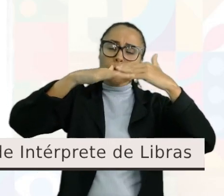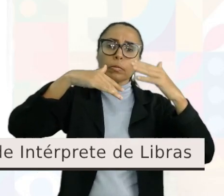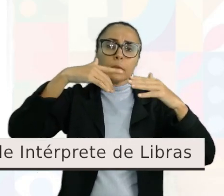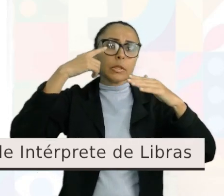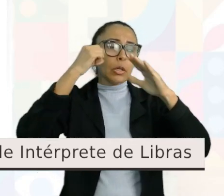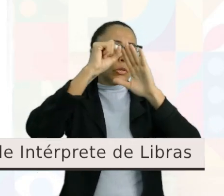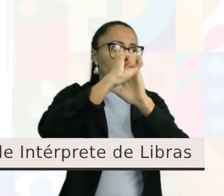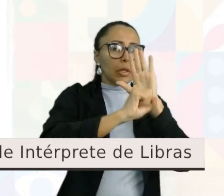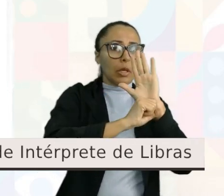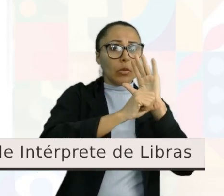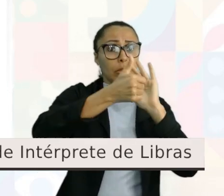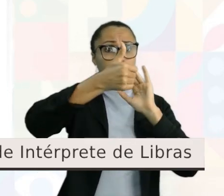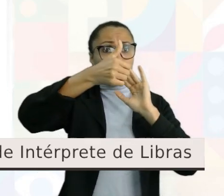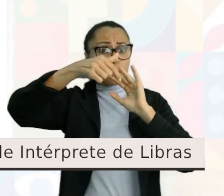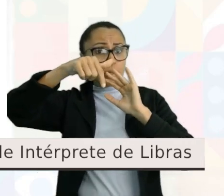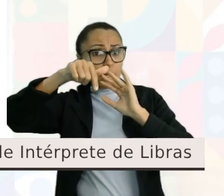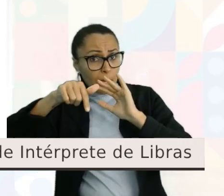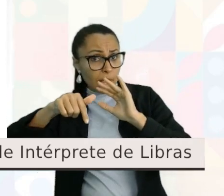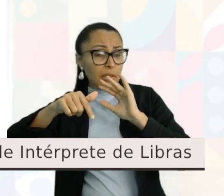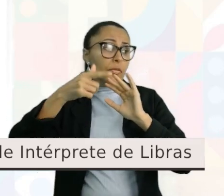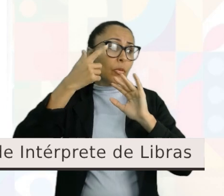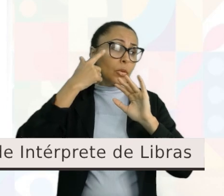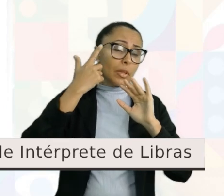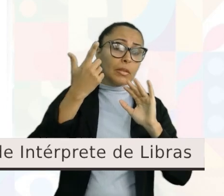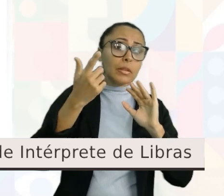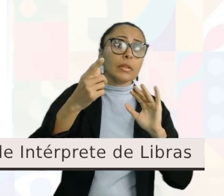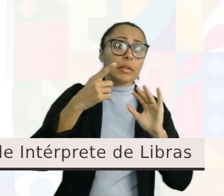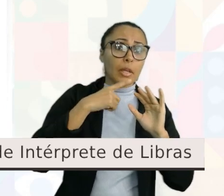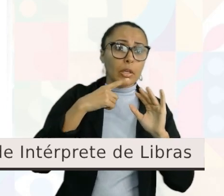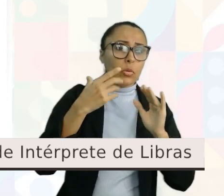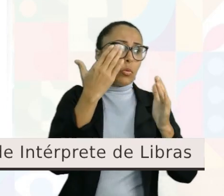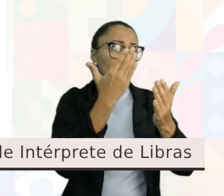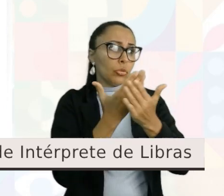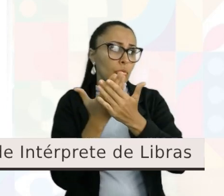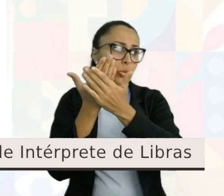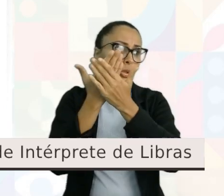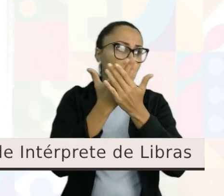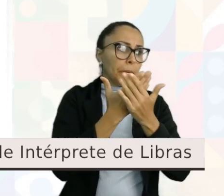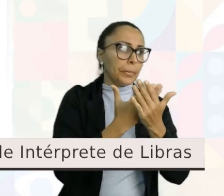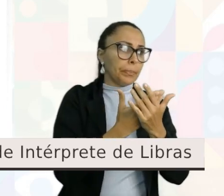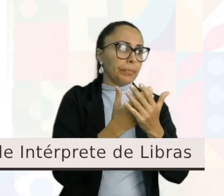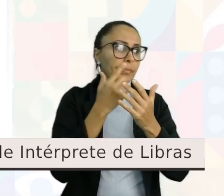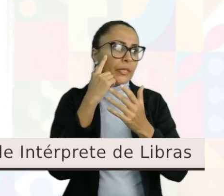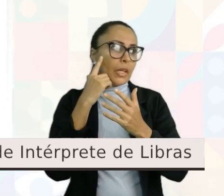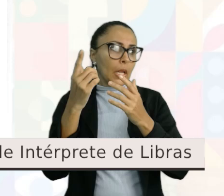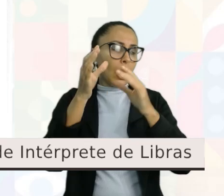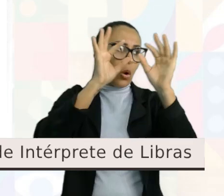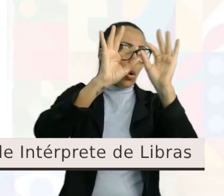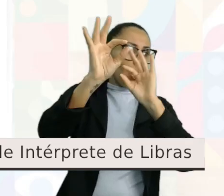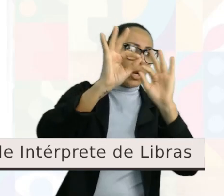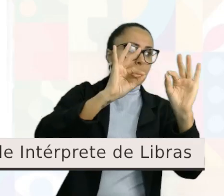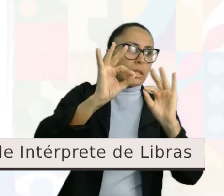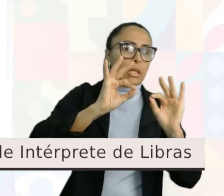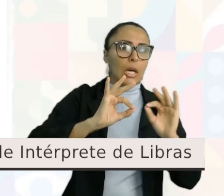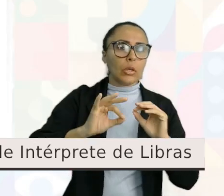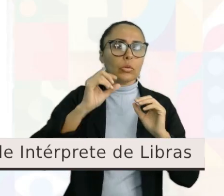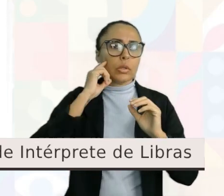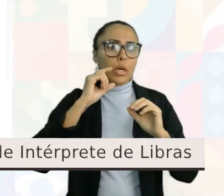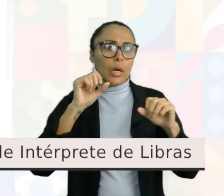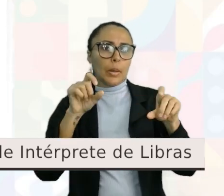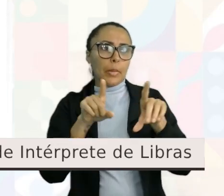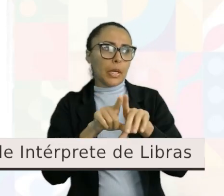século XVII, né, você tem um estudo de pontos de fuga elaborado por Hendrik Hondius, que